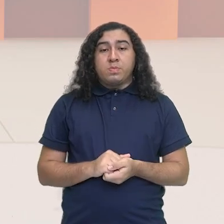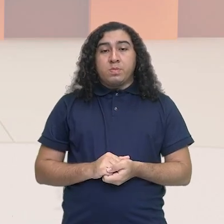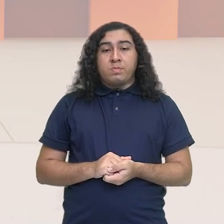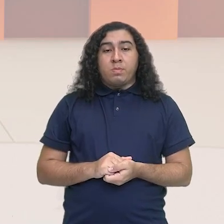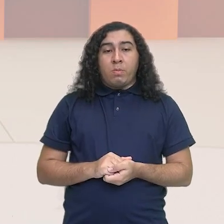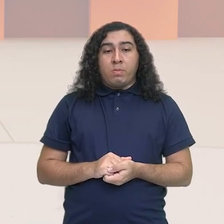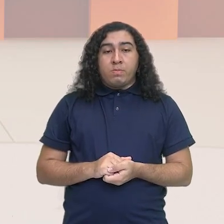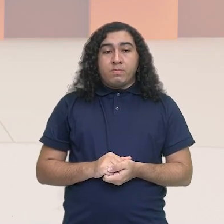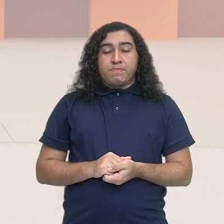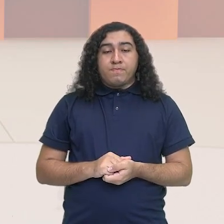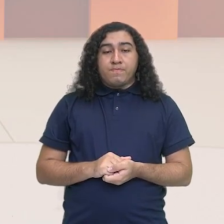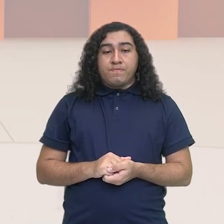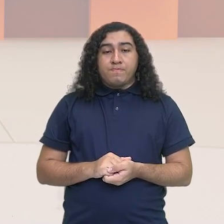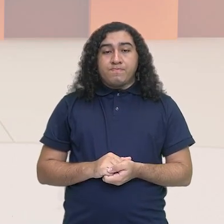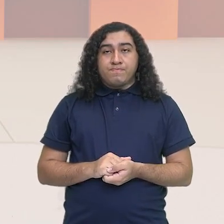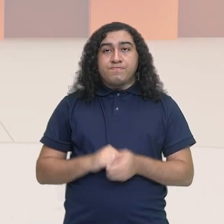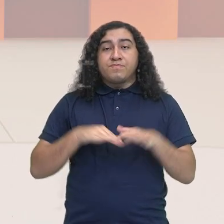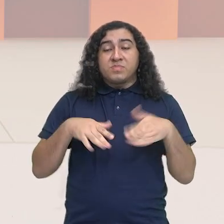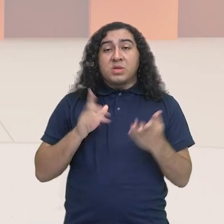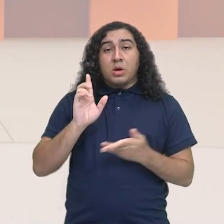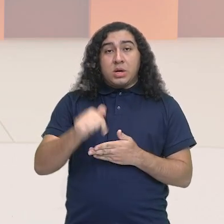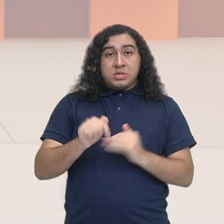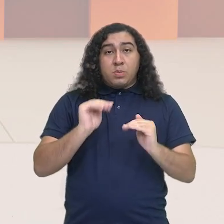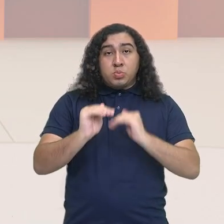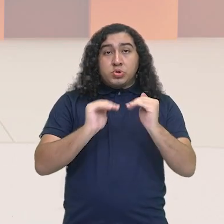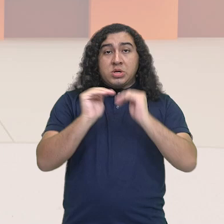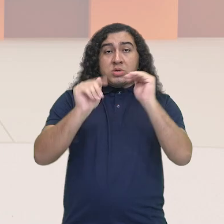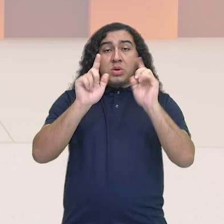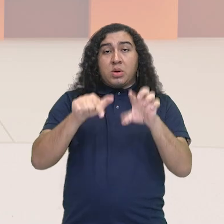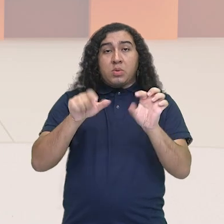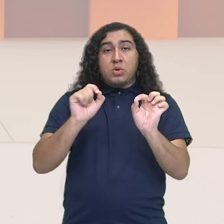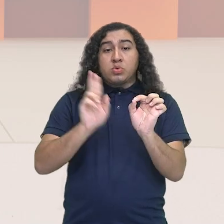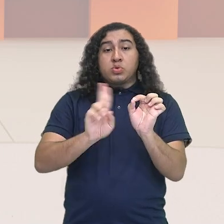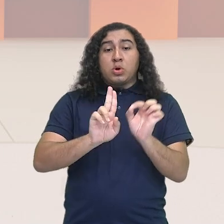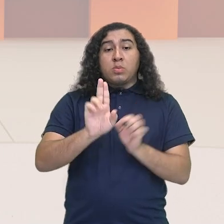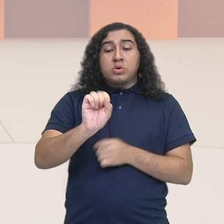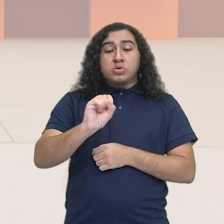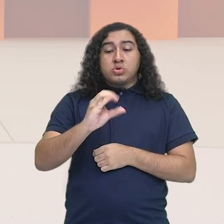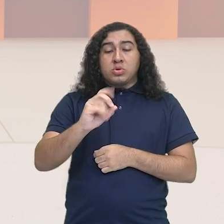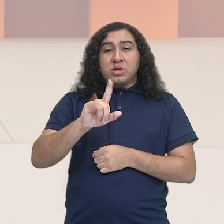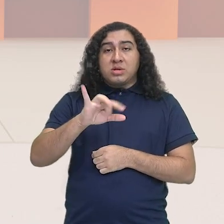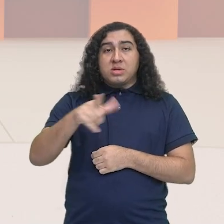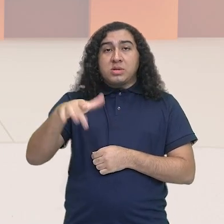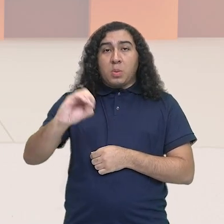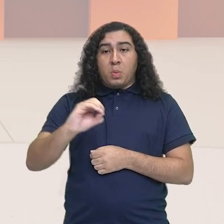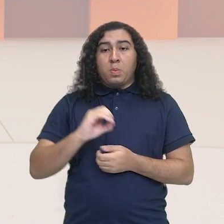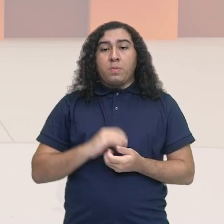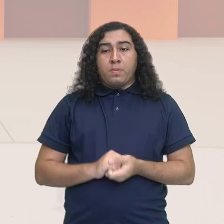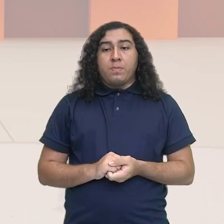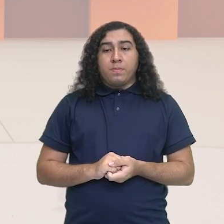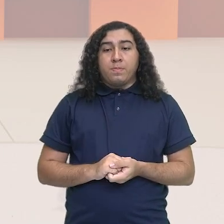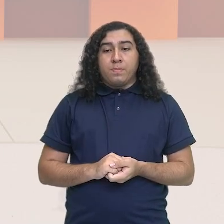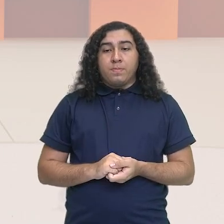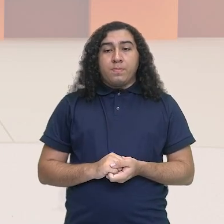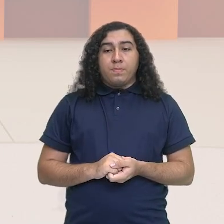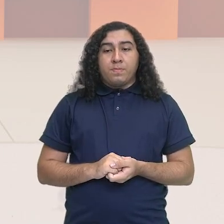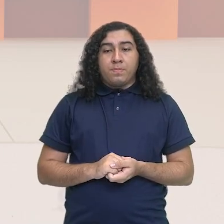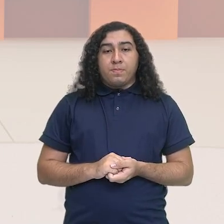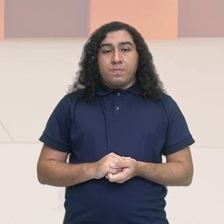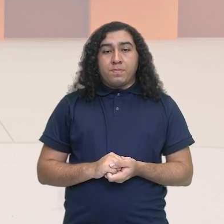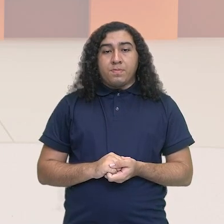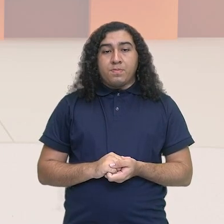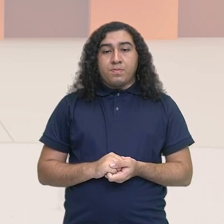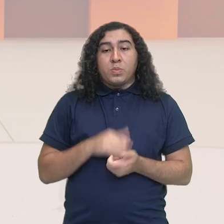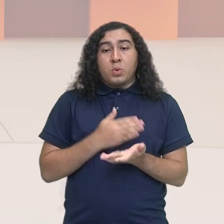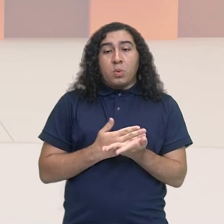integração, certo? Então, esse processo de integração nós chamamos de socialização. A socialização